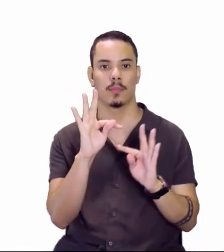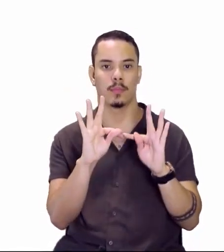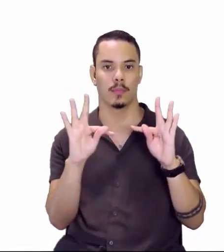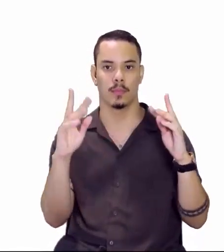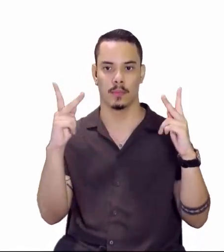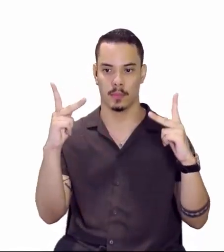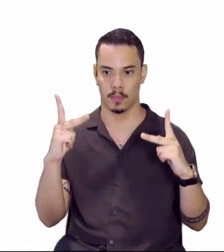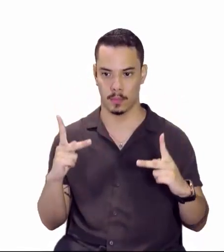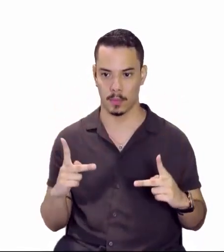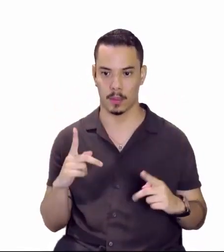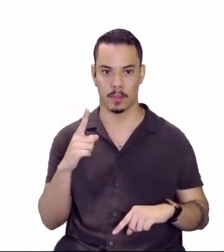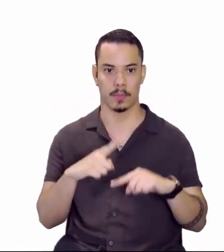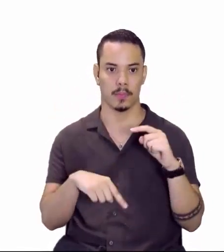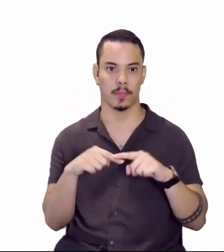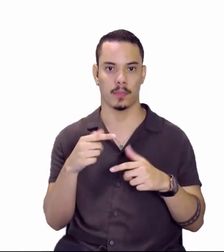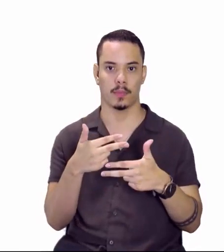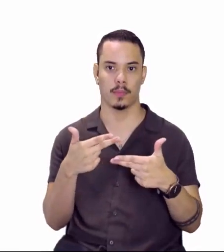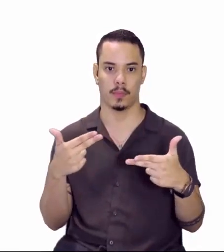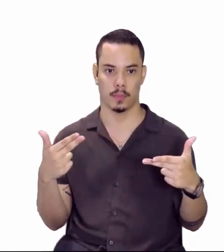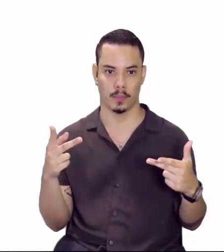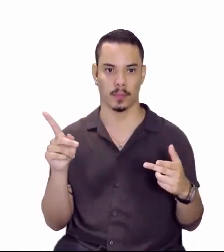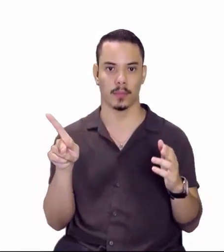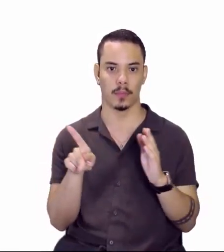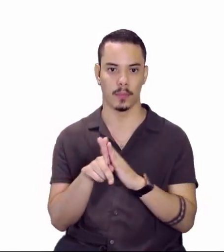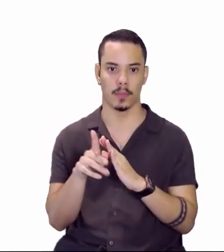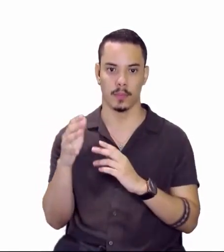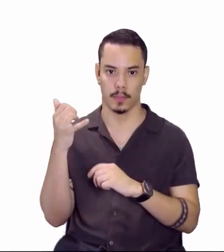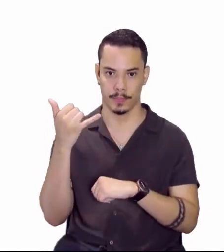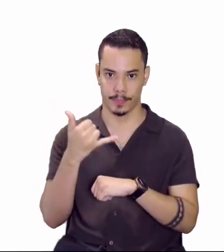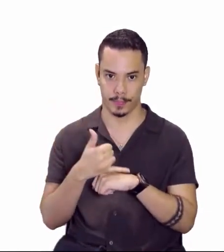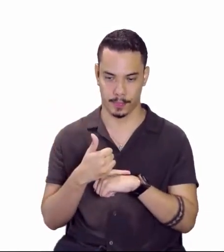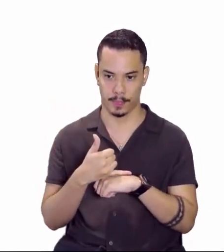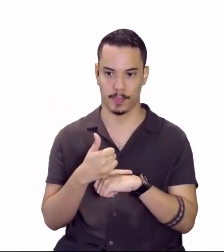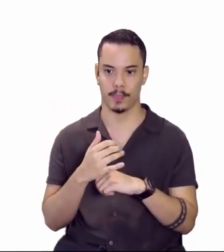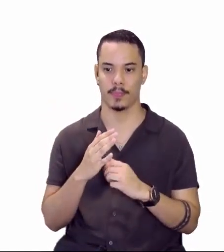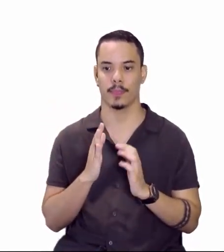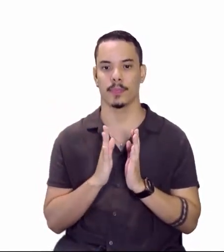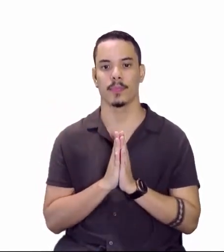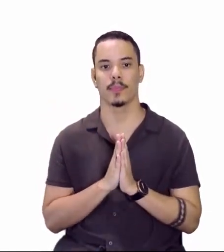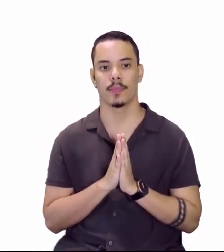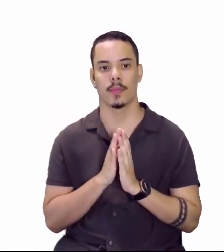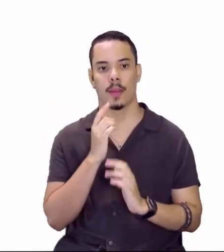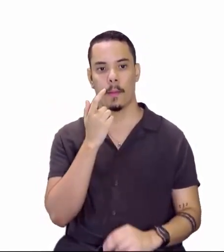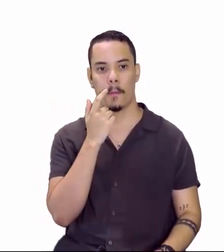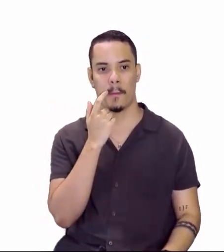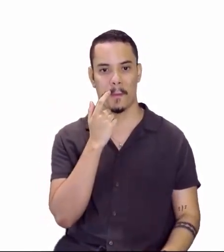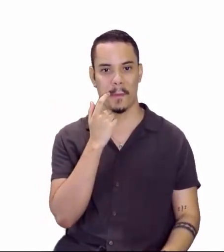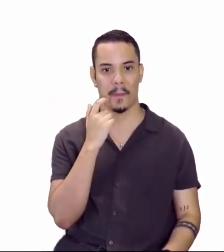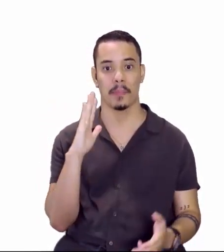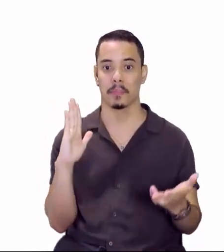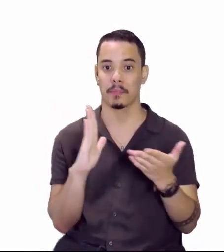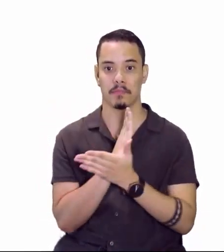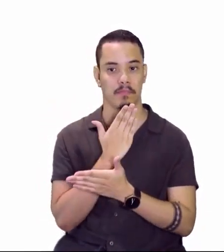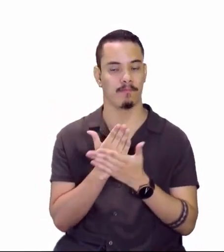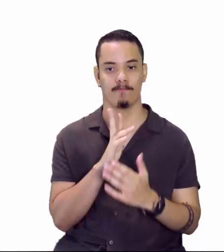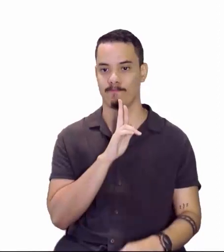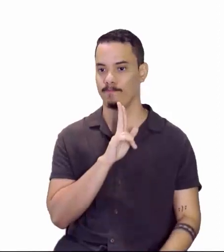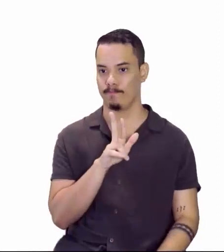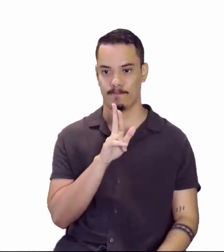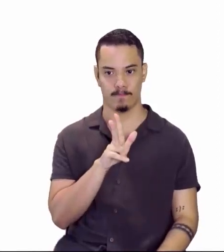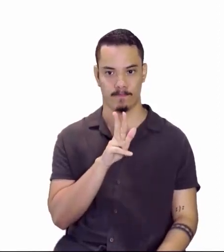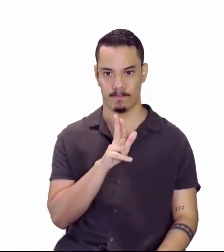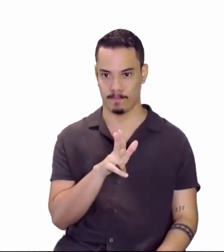os elementos que são metais, os elementos que são não metais,